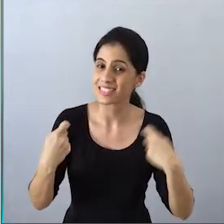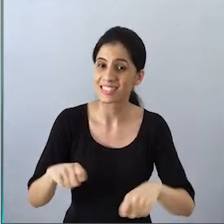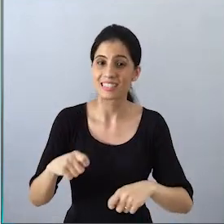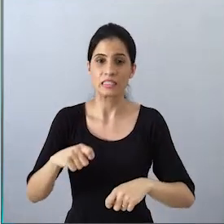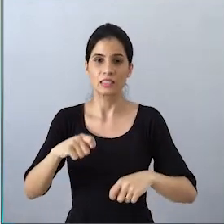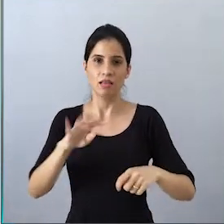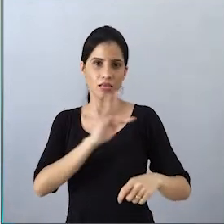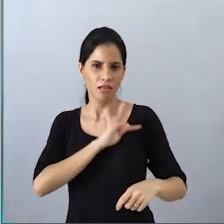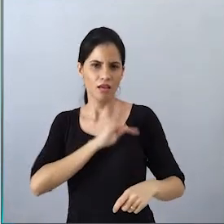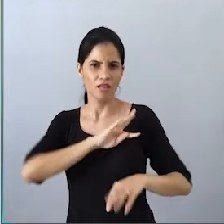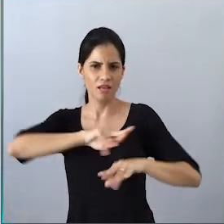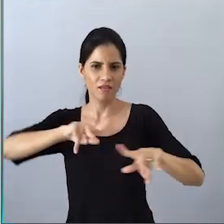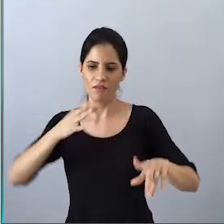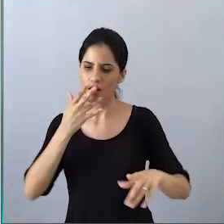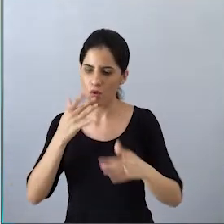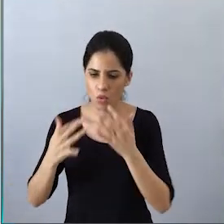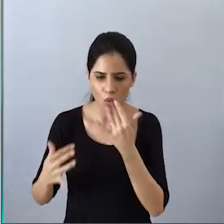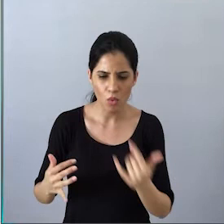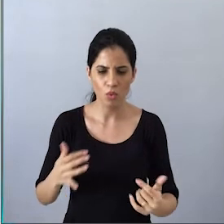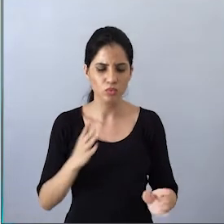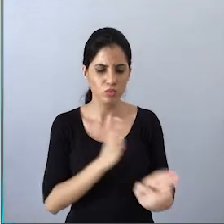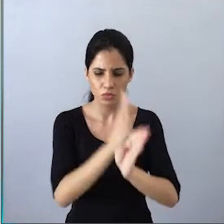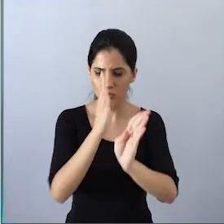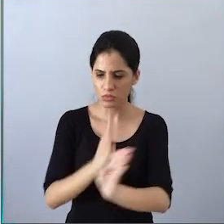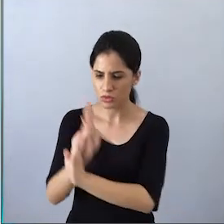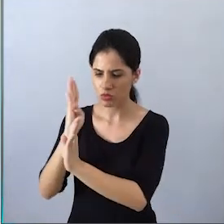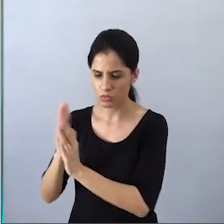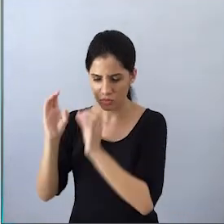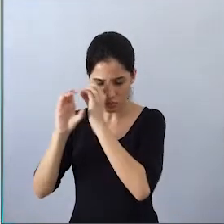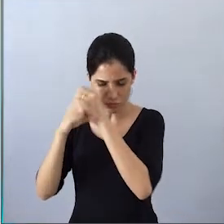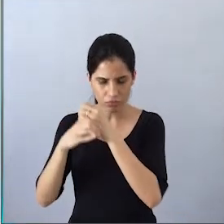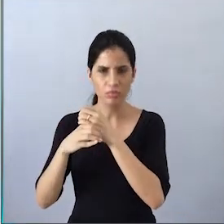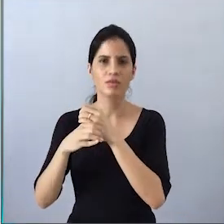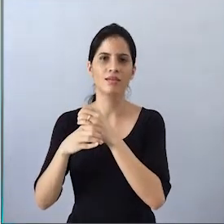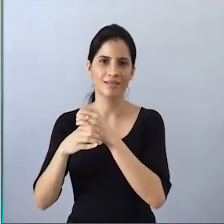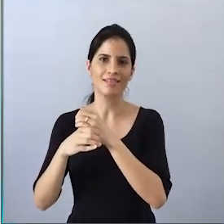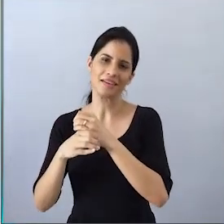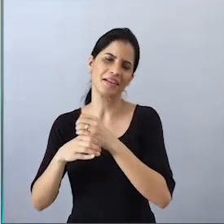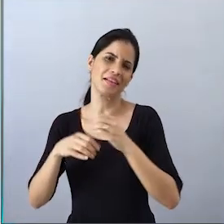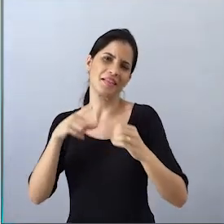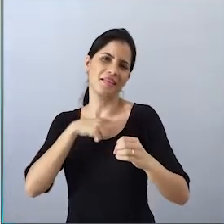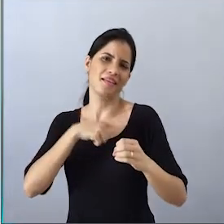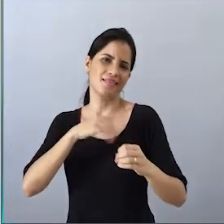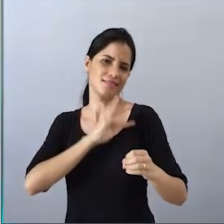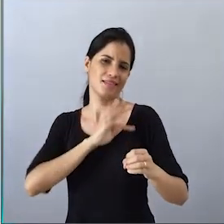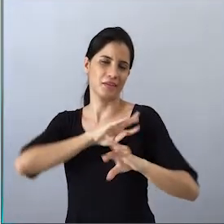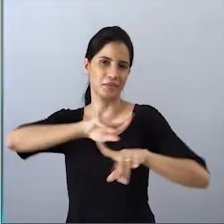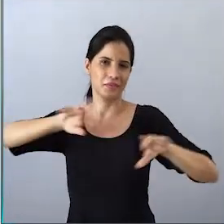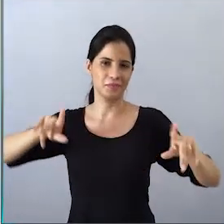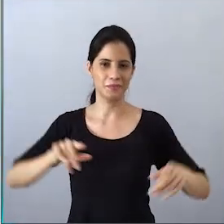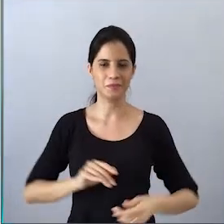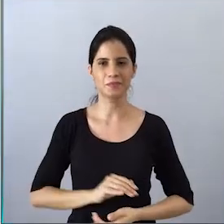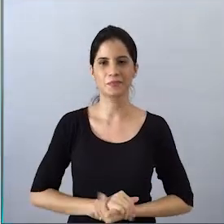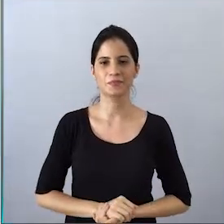técnica de coloração específica para a mesma, tal como a técnica do ácido periódico de Schiff ou